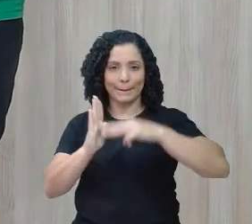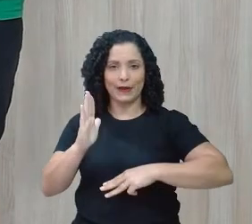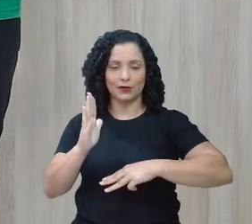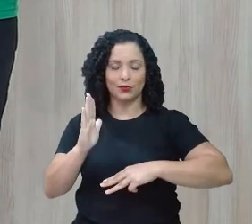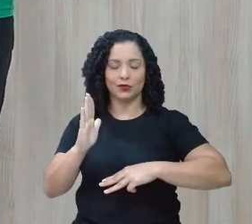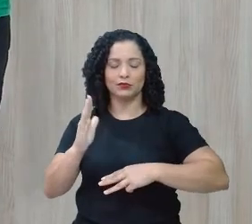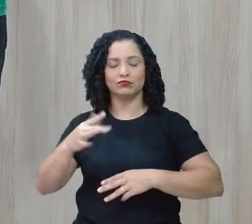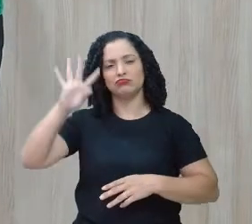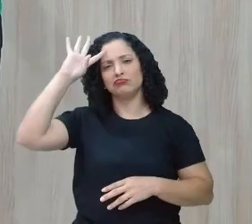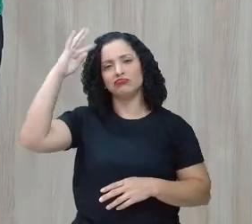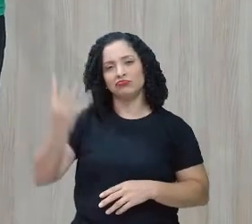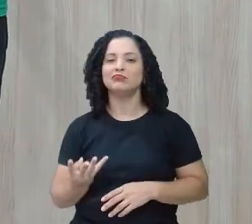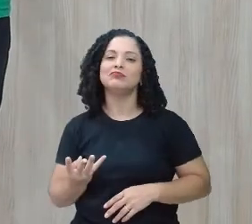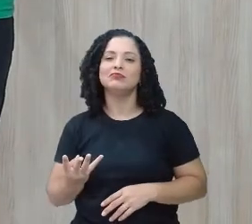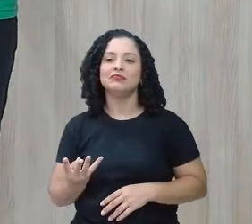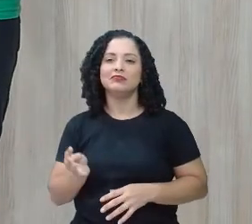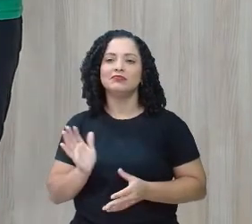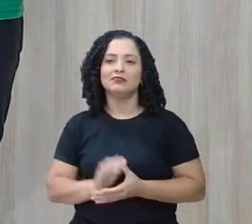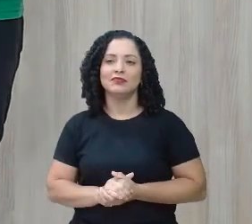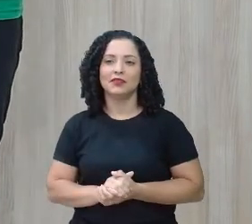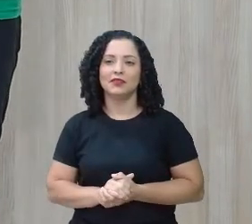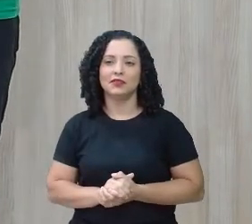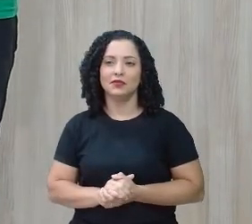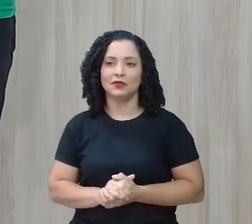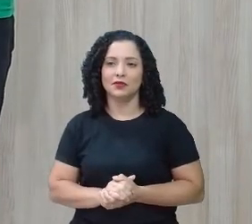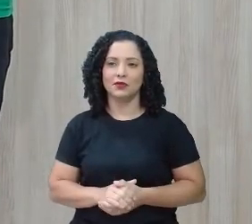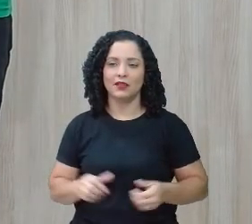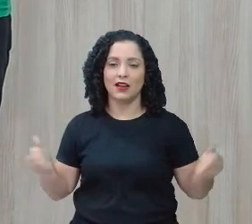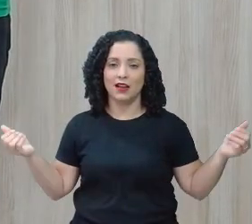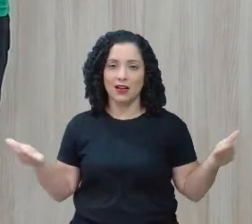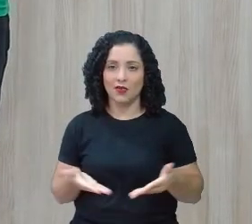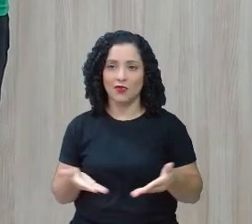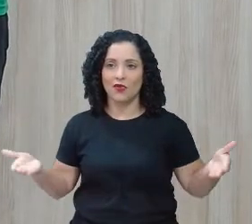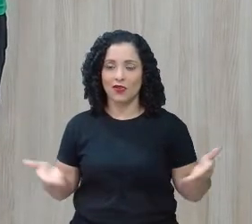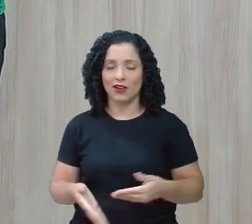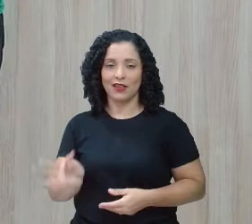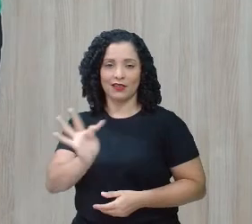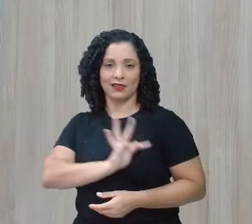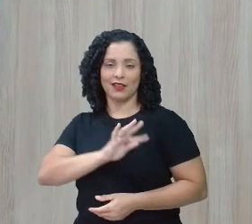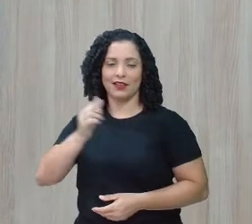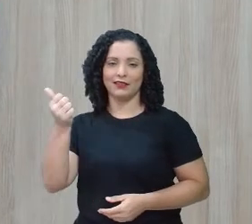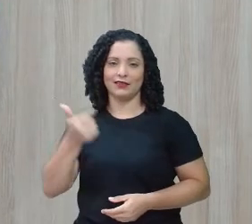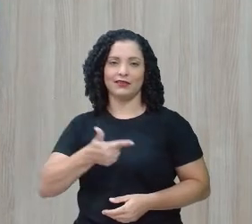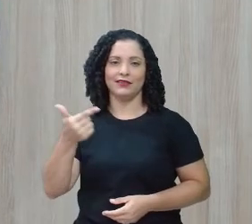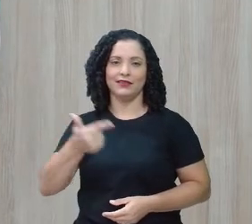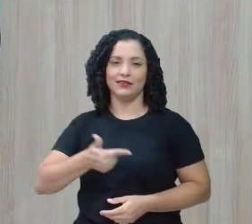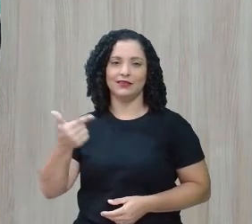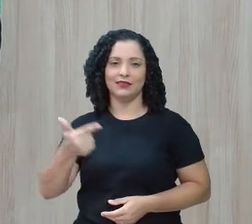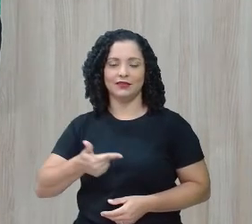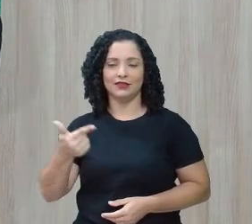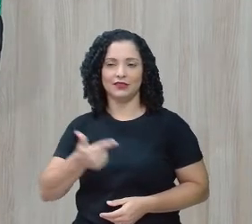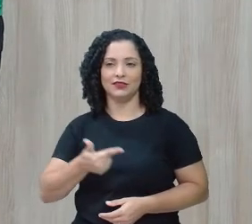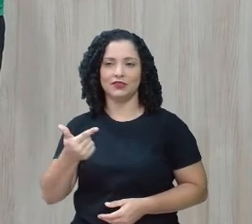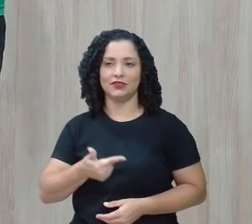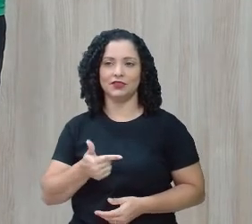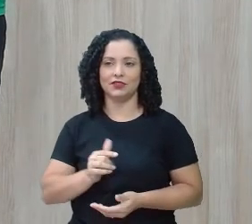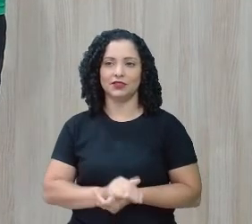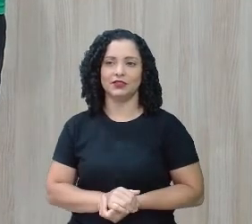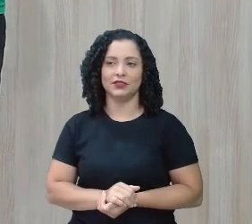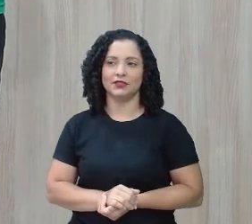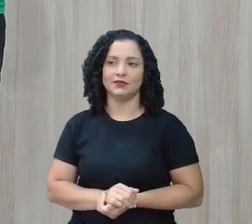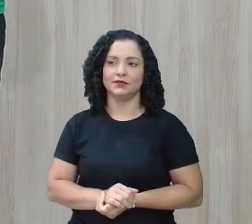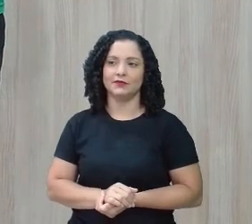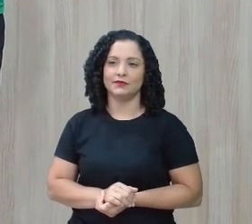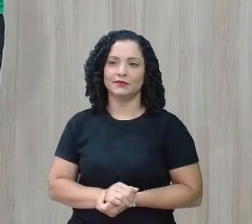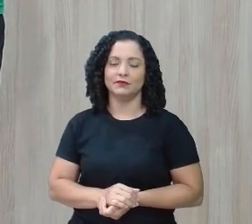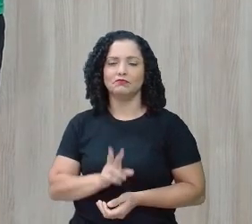A gente viu aí o método da substituição, vamos ver agora o método da adição, tá certo? Então,